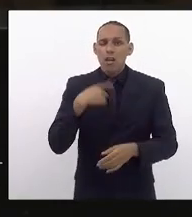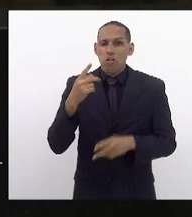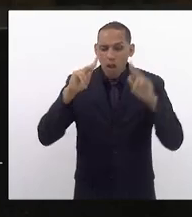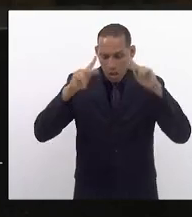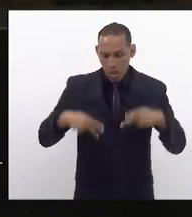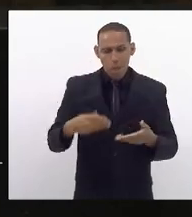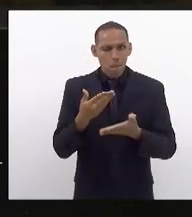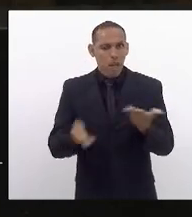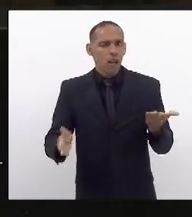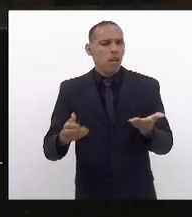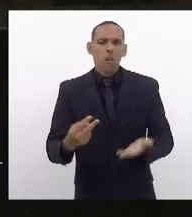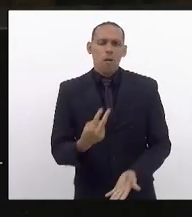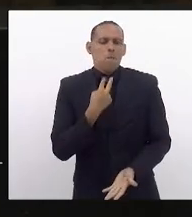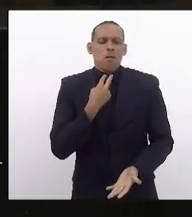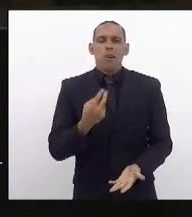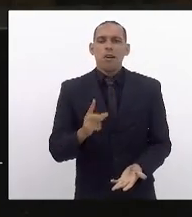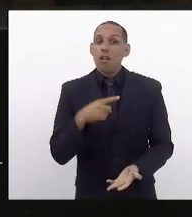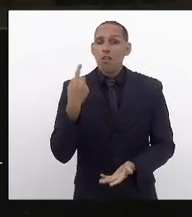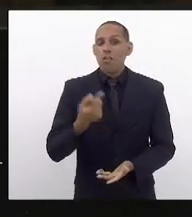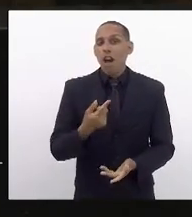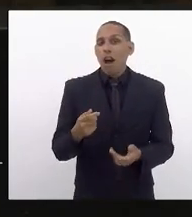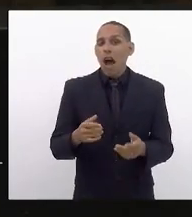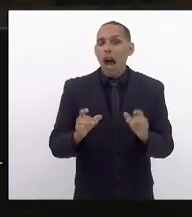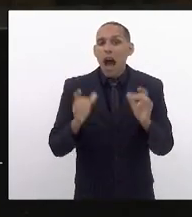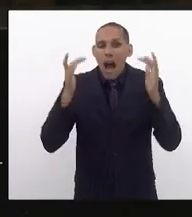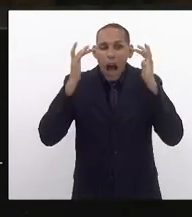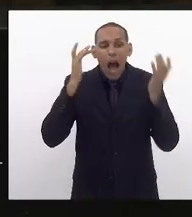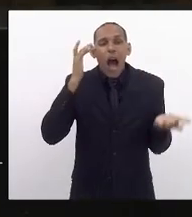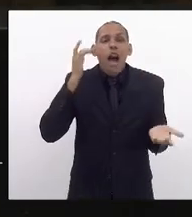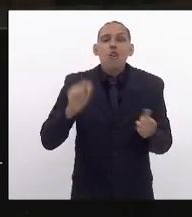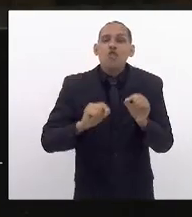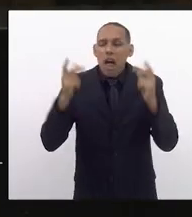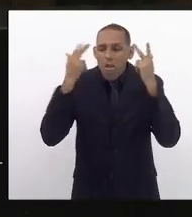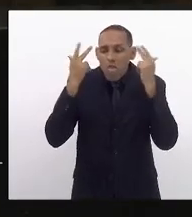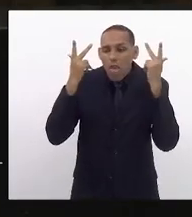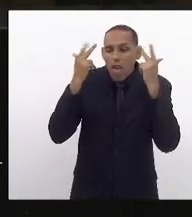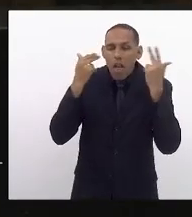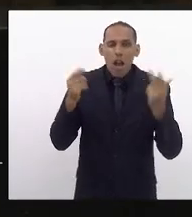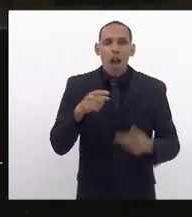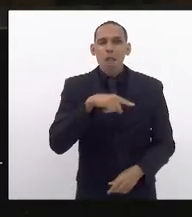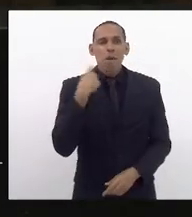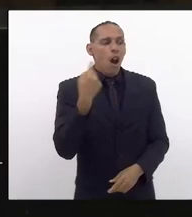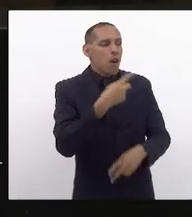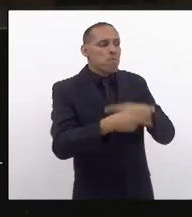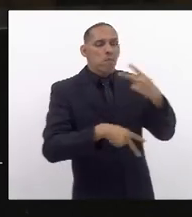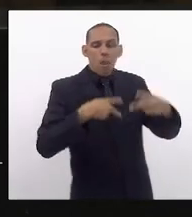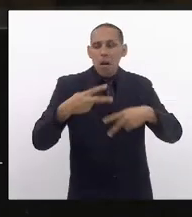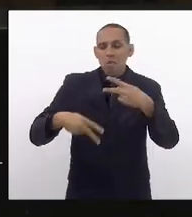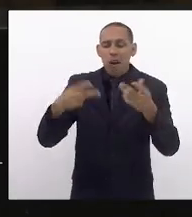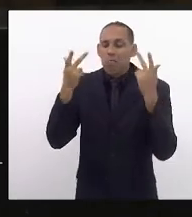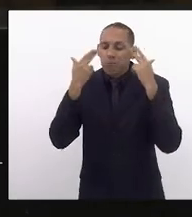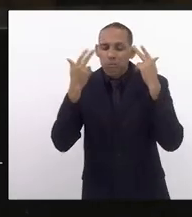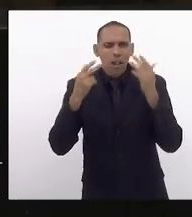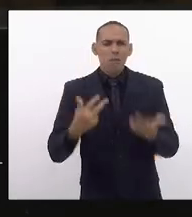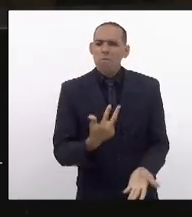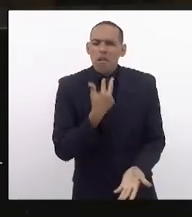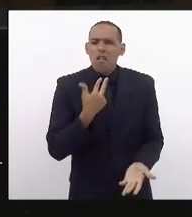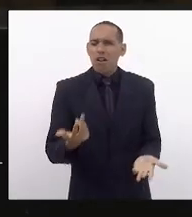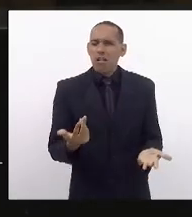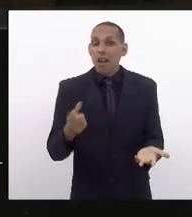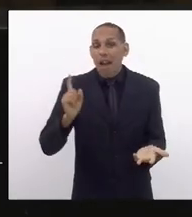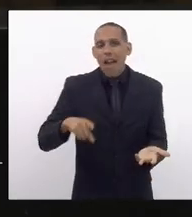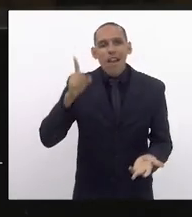que nós naturalizemos a morte de quem quer que seja. Então, nesse sentido, foram dias